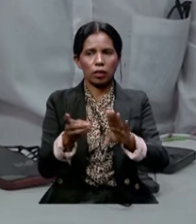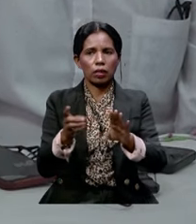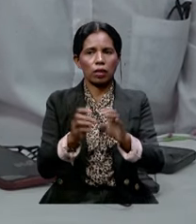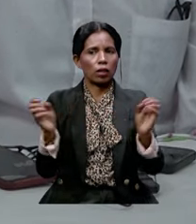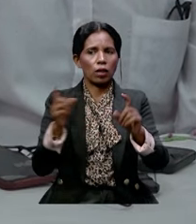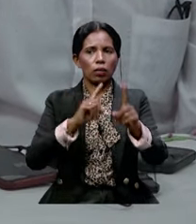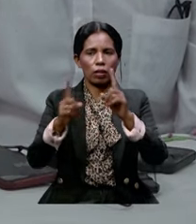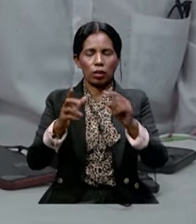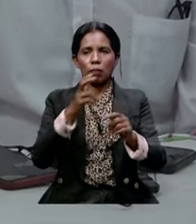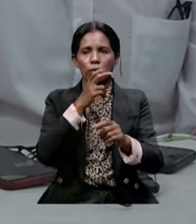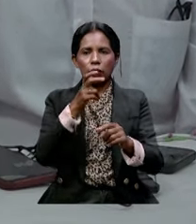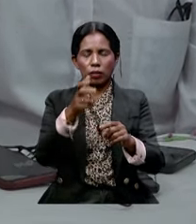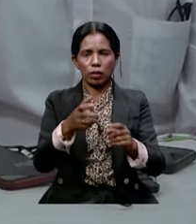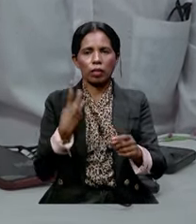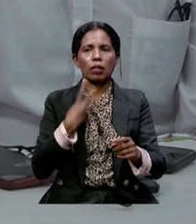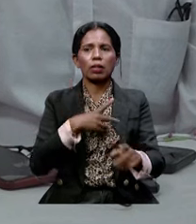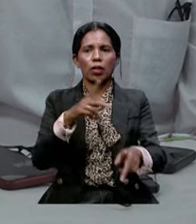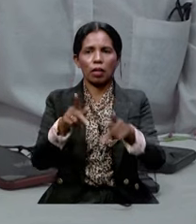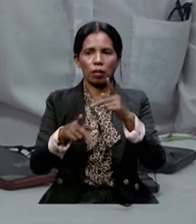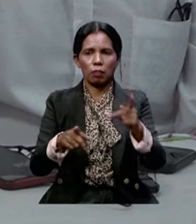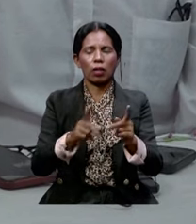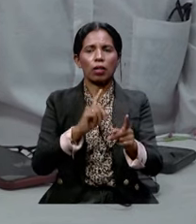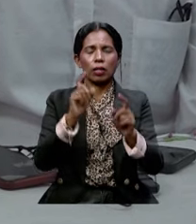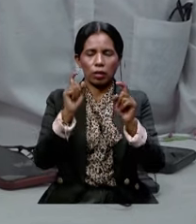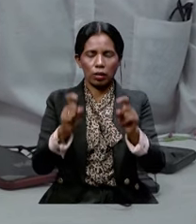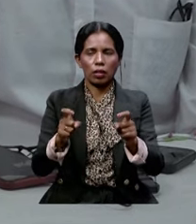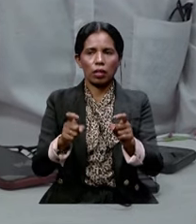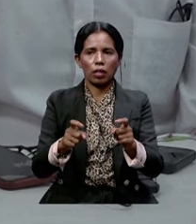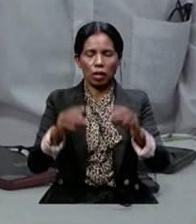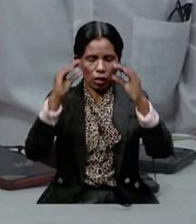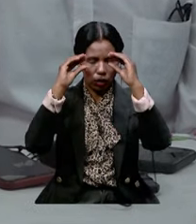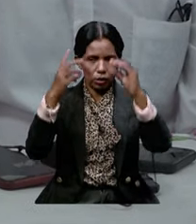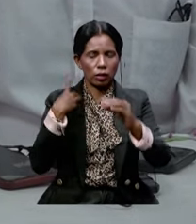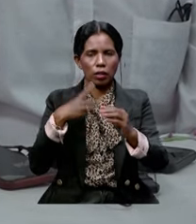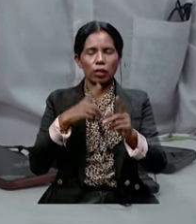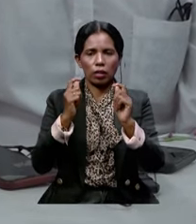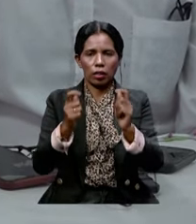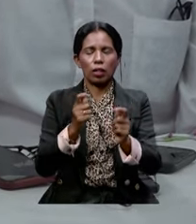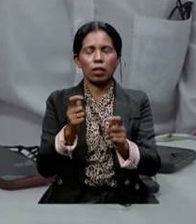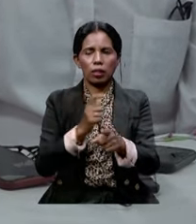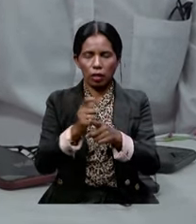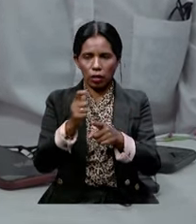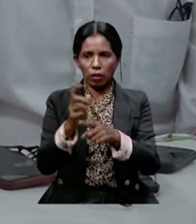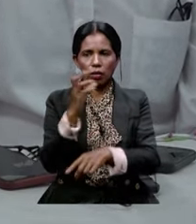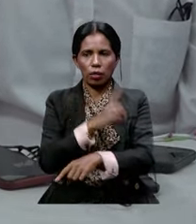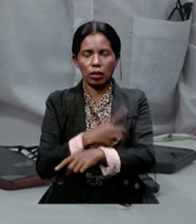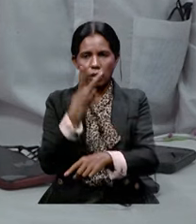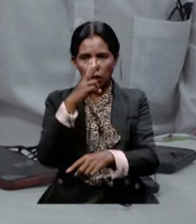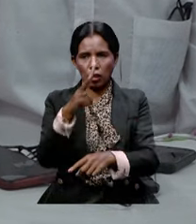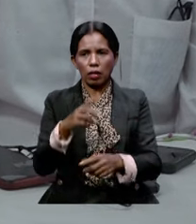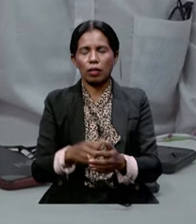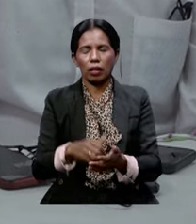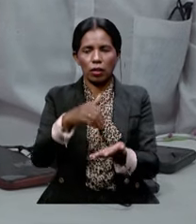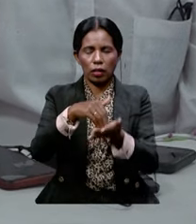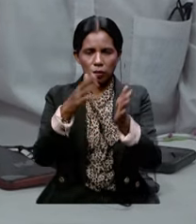com a lia português. Então, é mamã que tem que prática, quando a norem tem que prática. A nessa hora, a gente